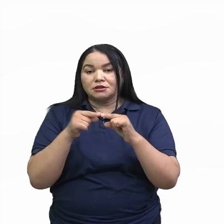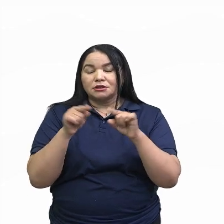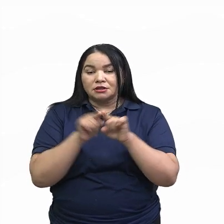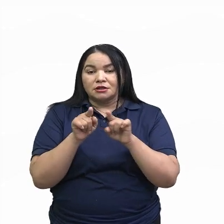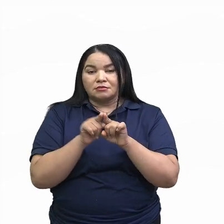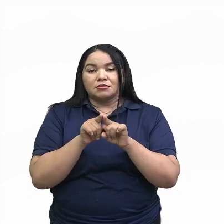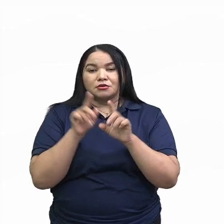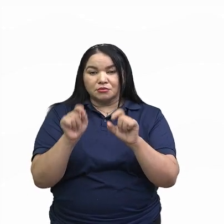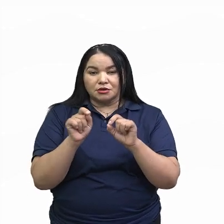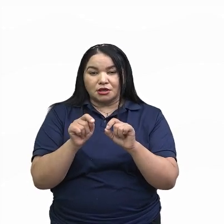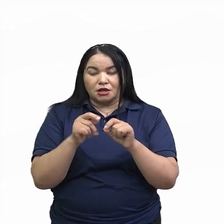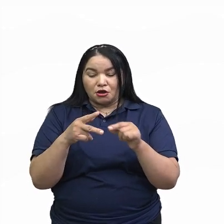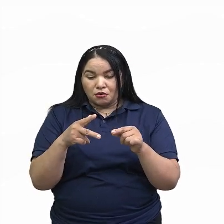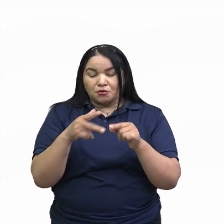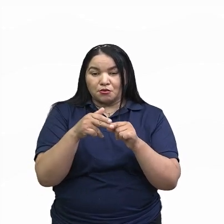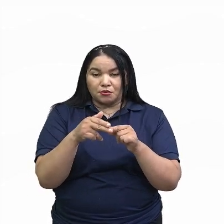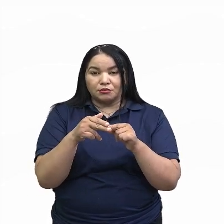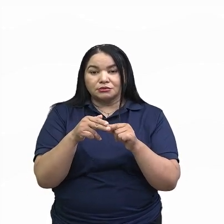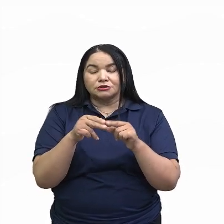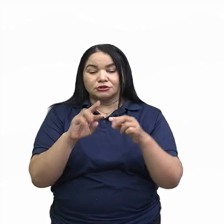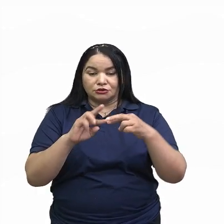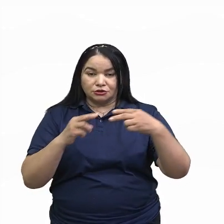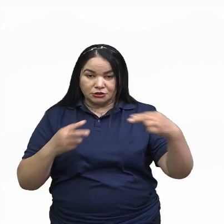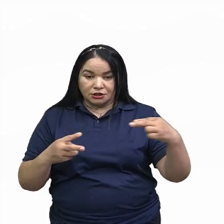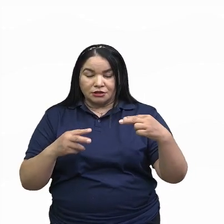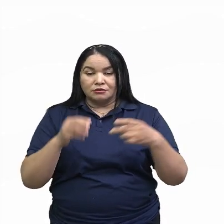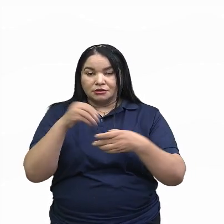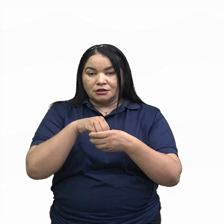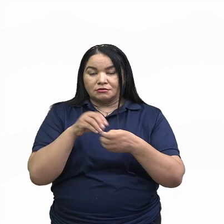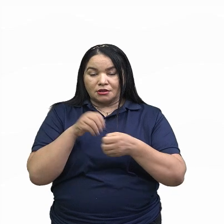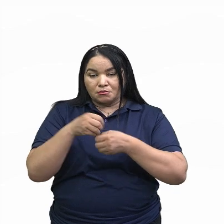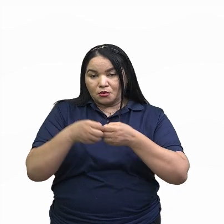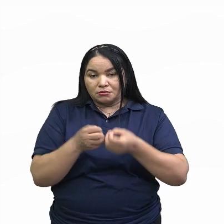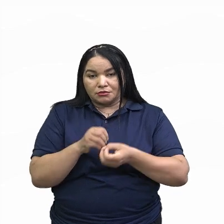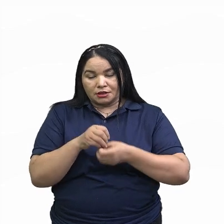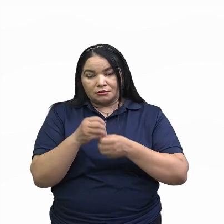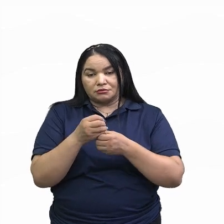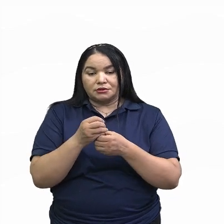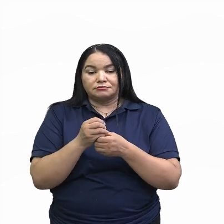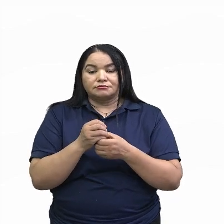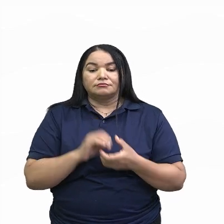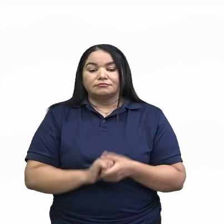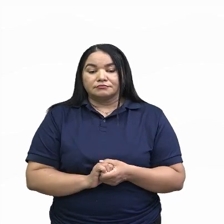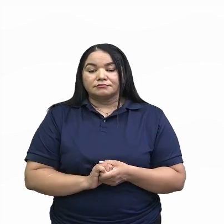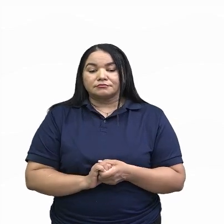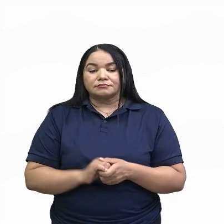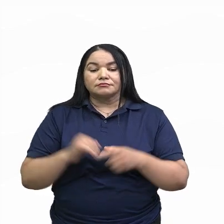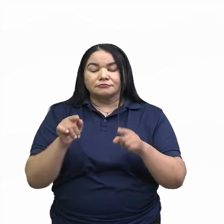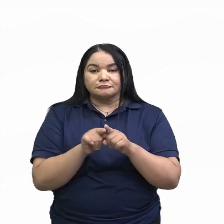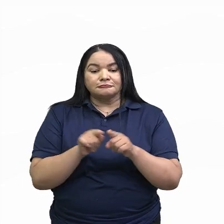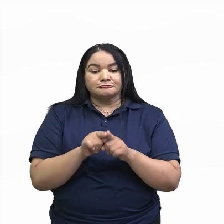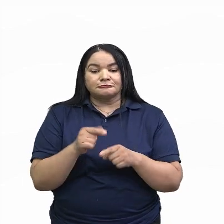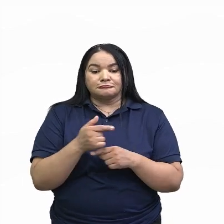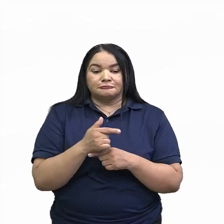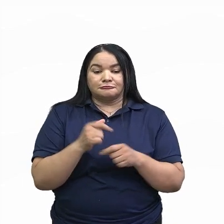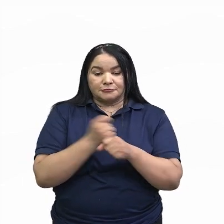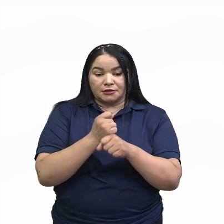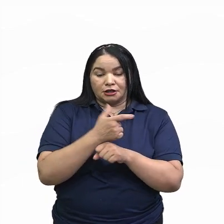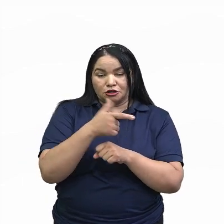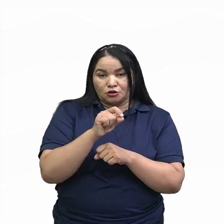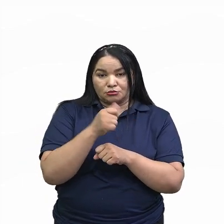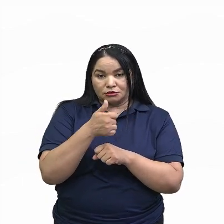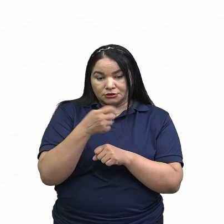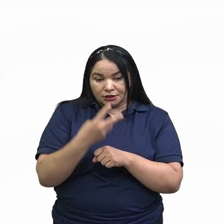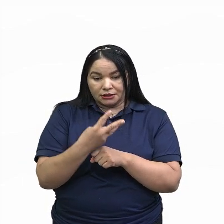o corte ali de determinado tipo de gene numa molécula de DNA. E aí, em 2003, essa técnica,